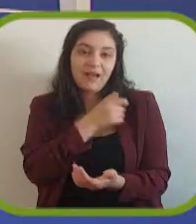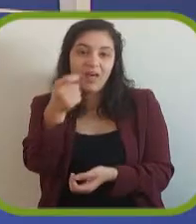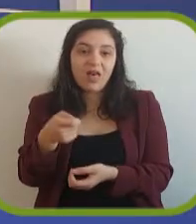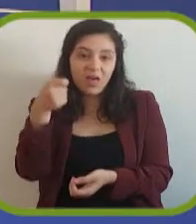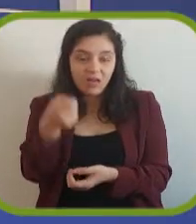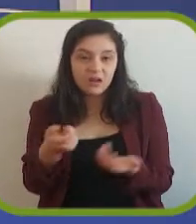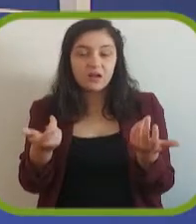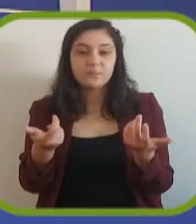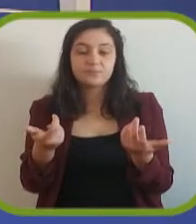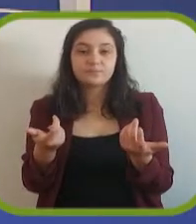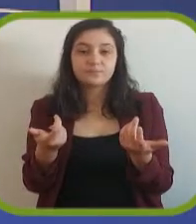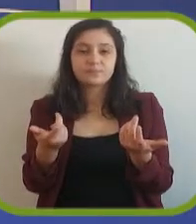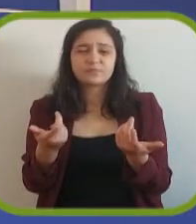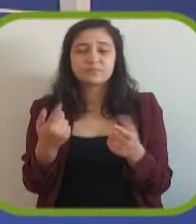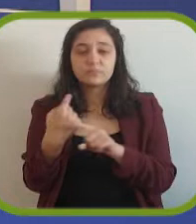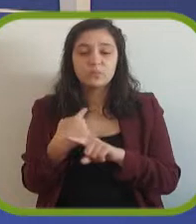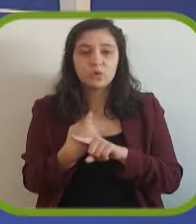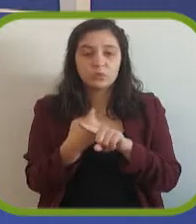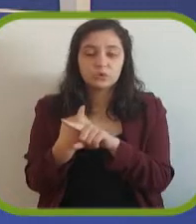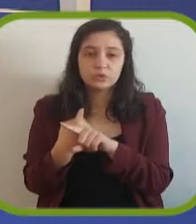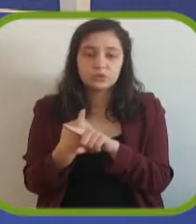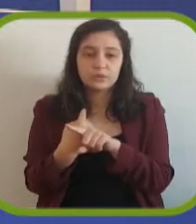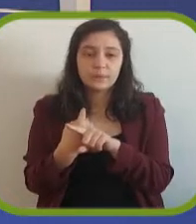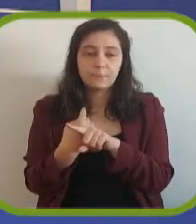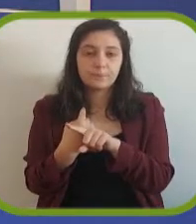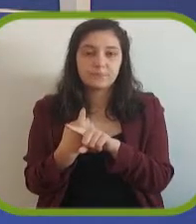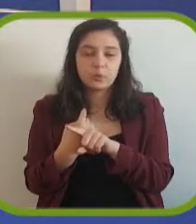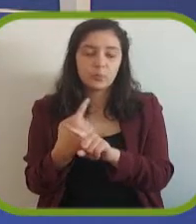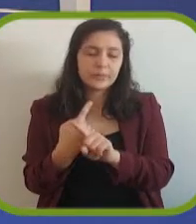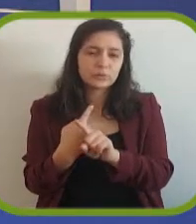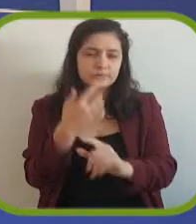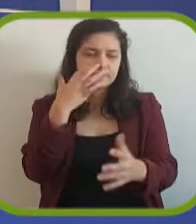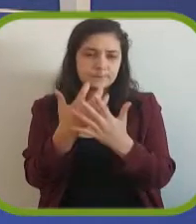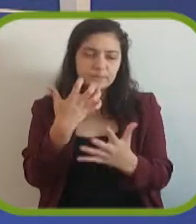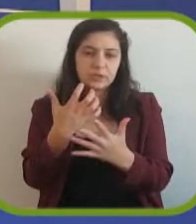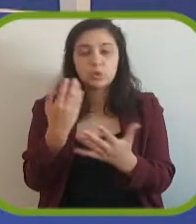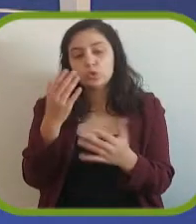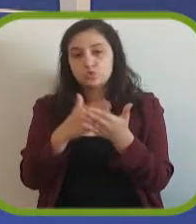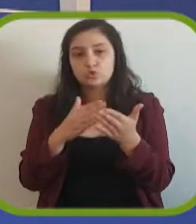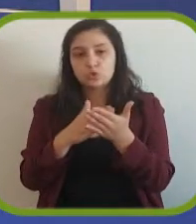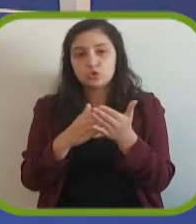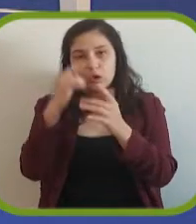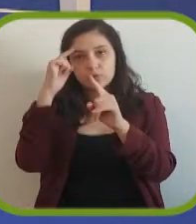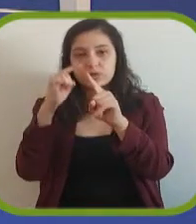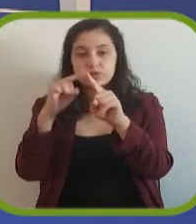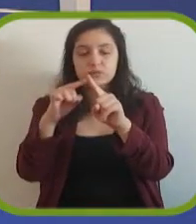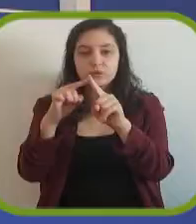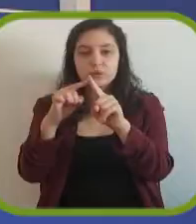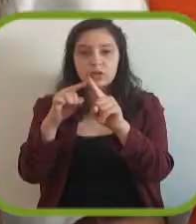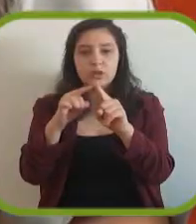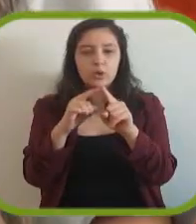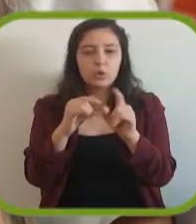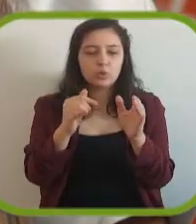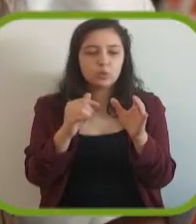alugada. Isto não é então um fator mais nítido para os estudantes que pretendem